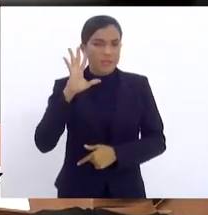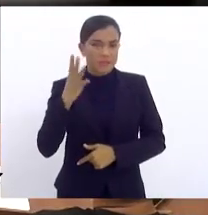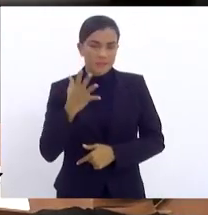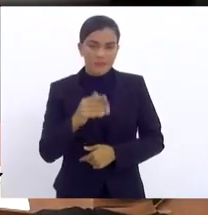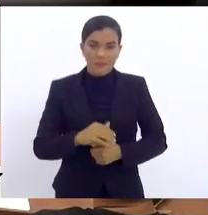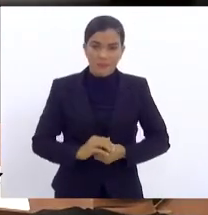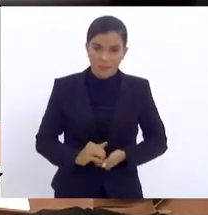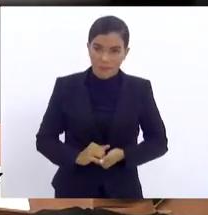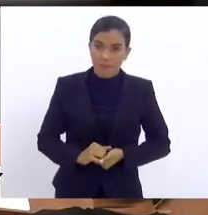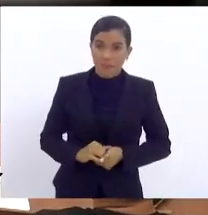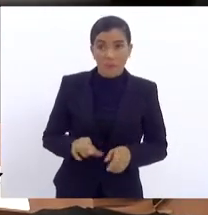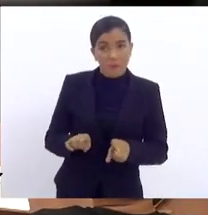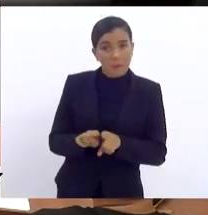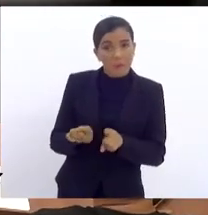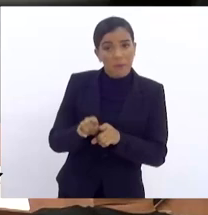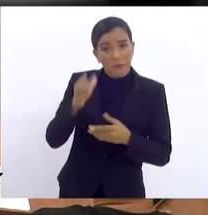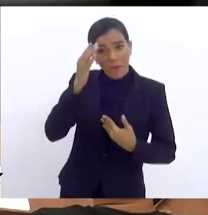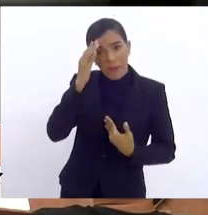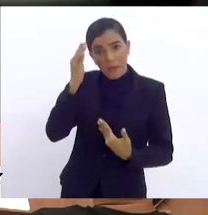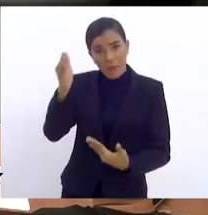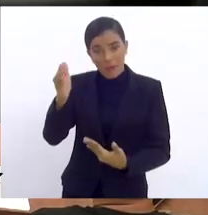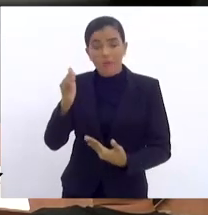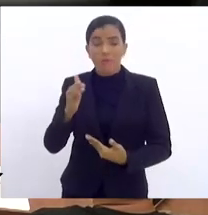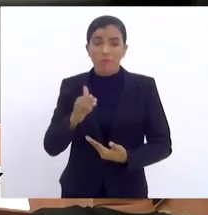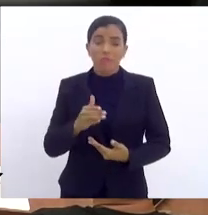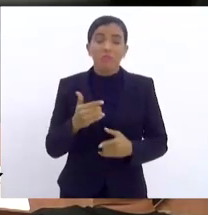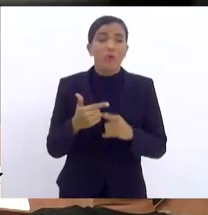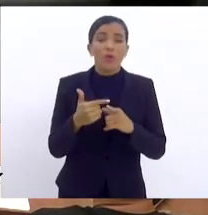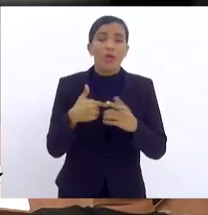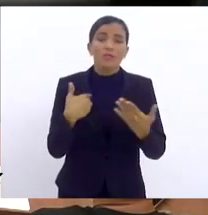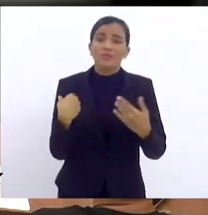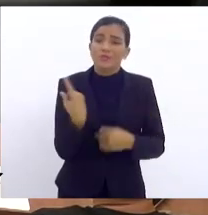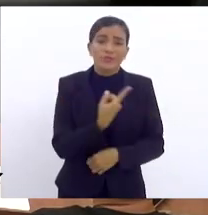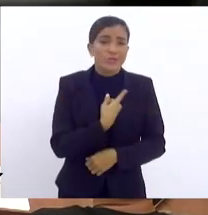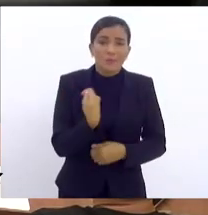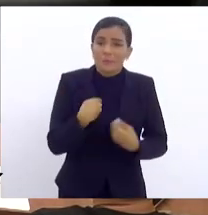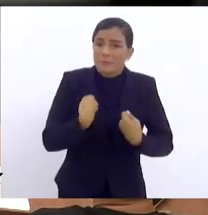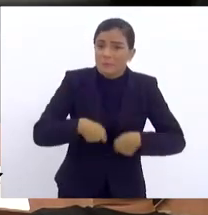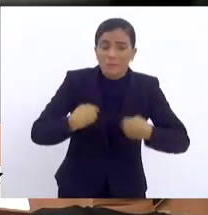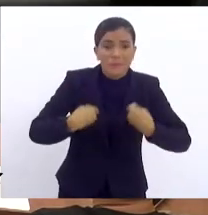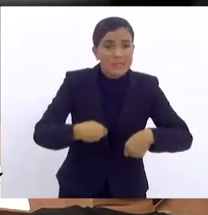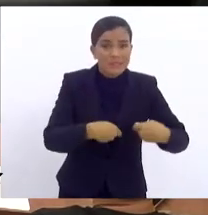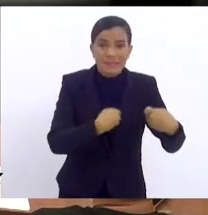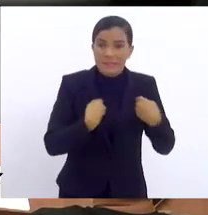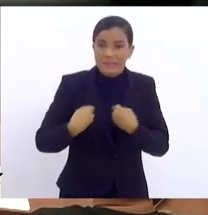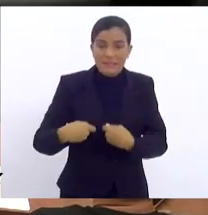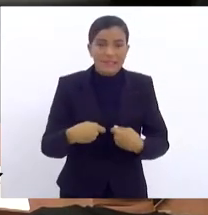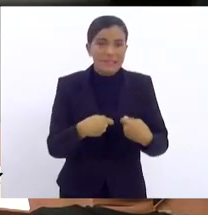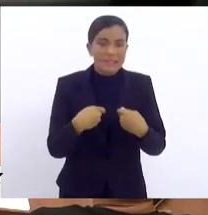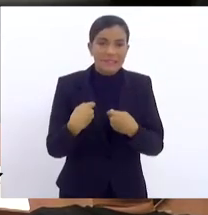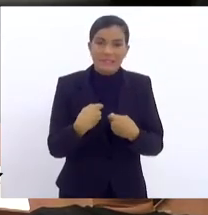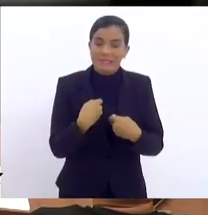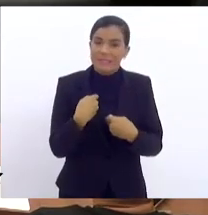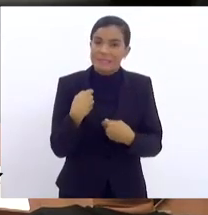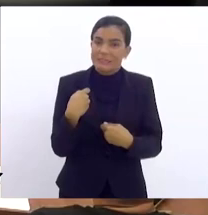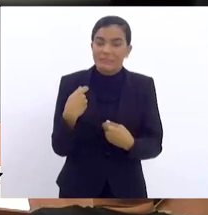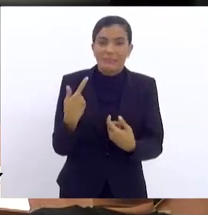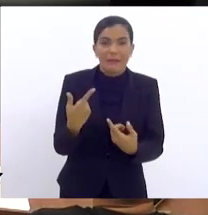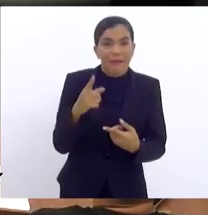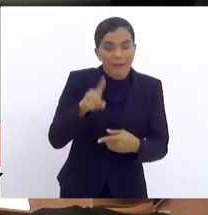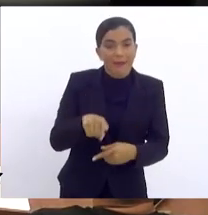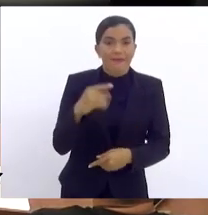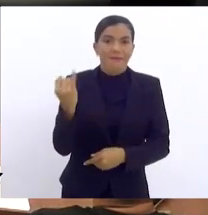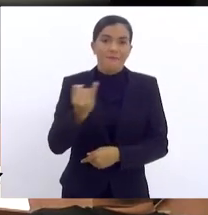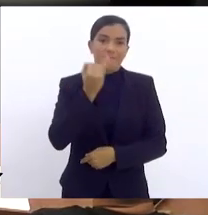quero que até agradecer o que eu tô falando aqui porque a gente precisa elucidar e trazer todas essas coisas porque de suma importância da condições